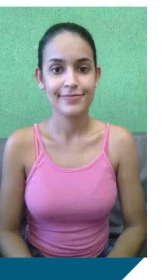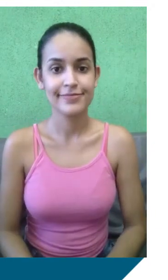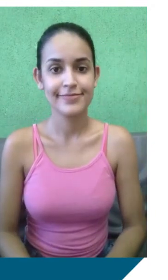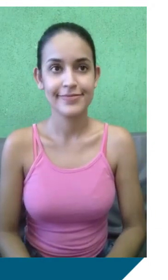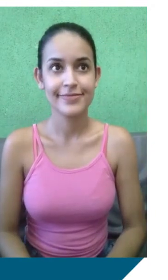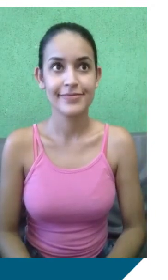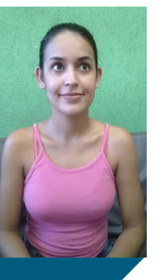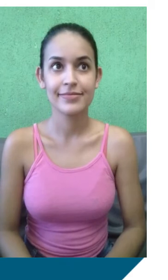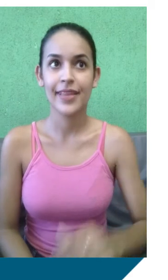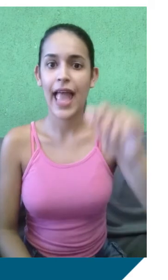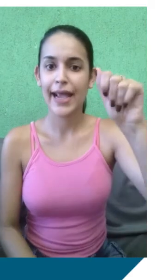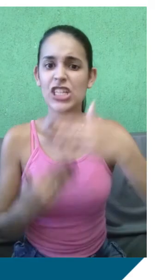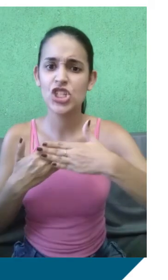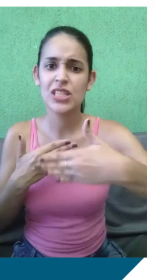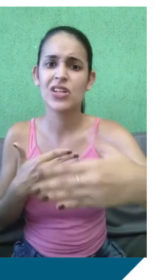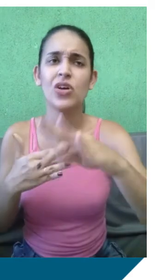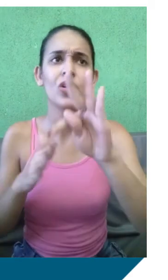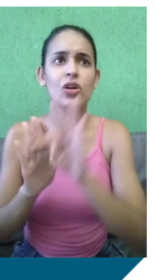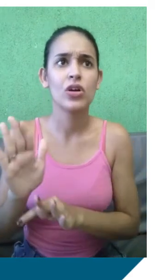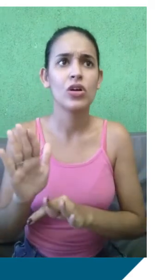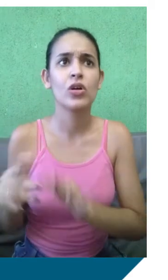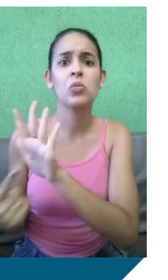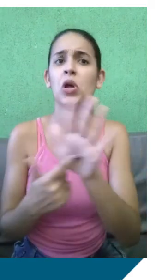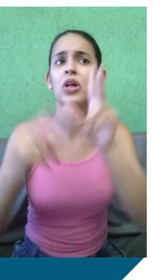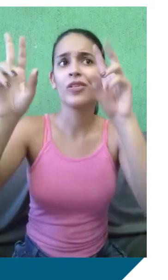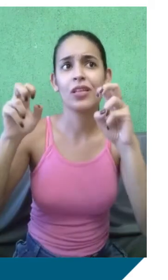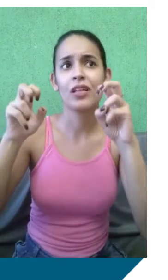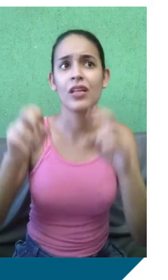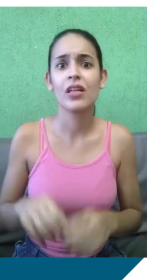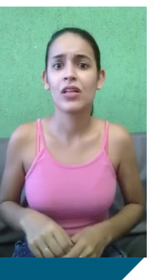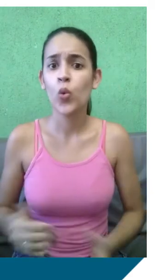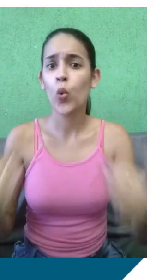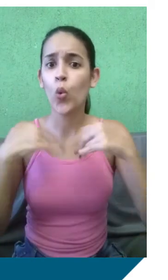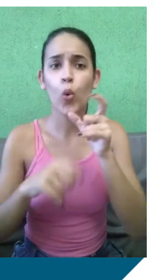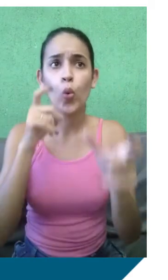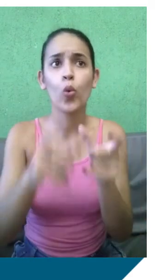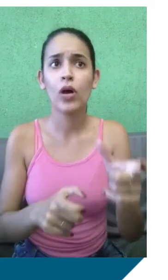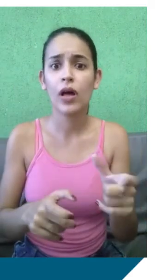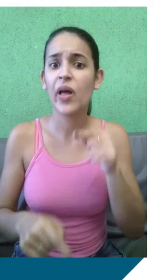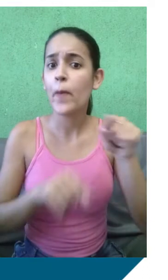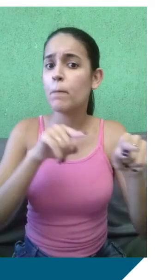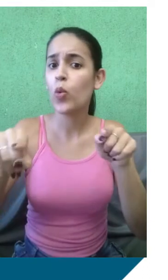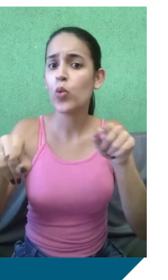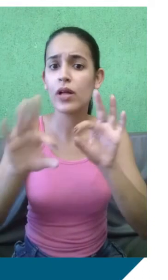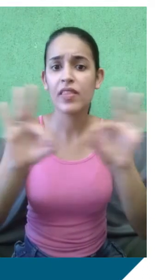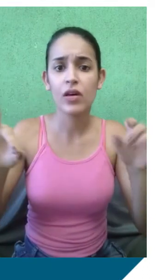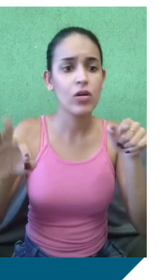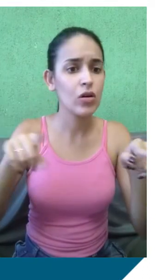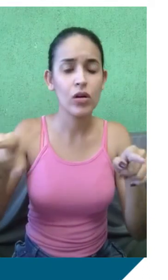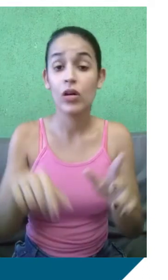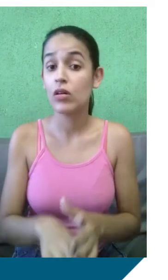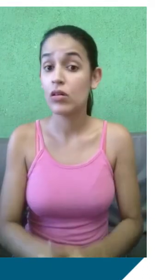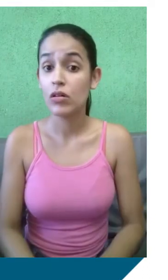alternativa correta. A extensão do texto, a apresentação do título, a disposição das palavras e a pontuação